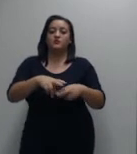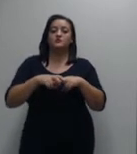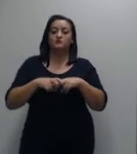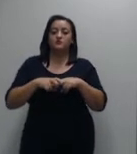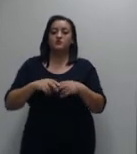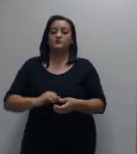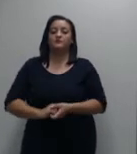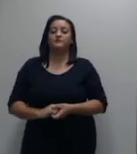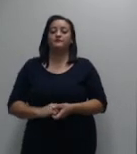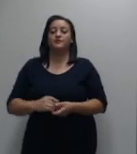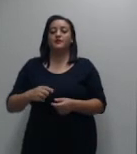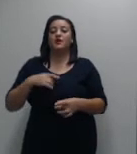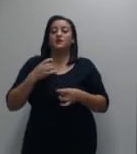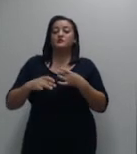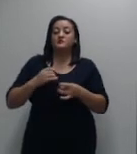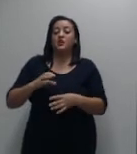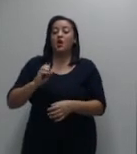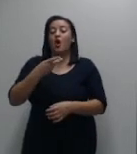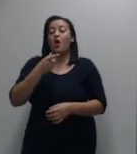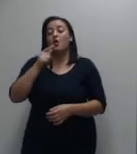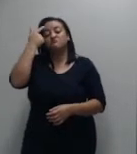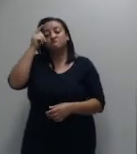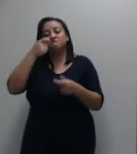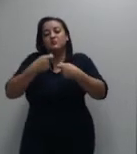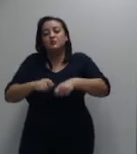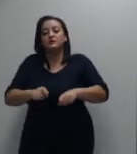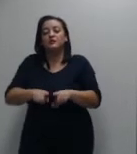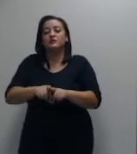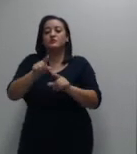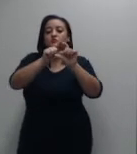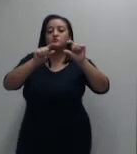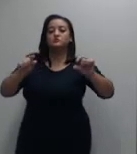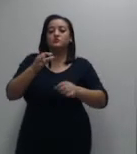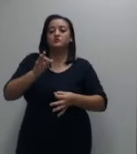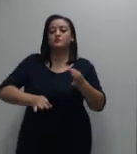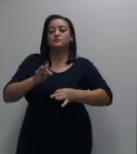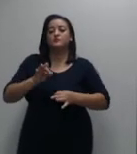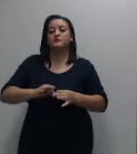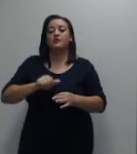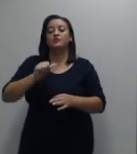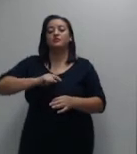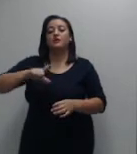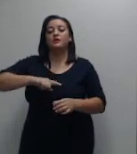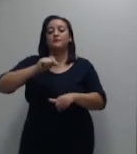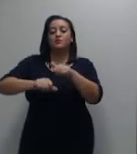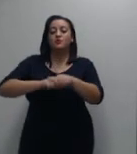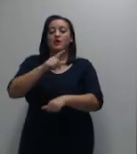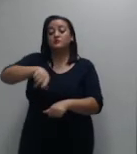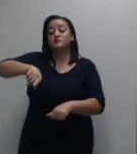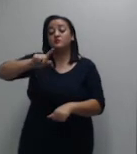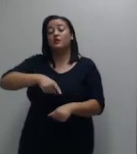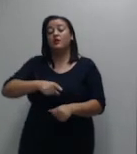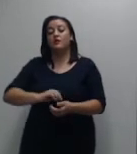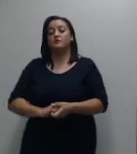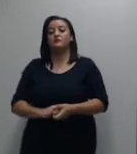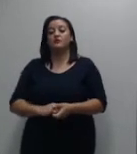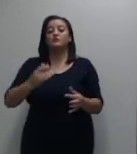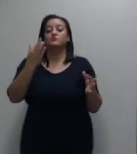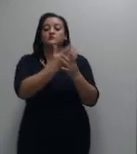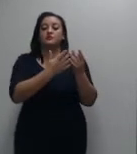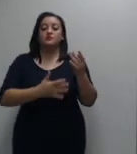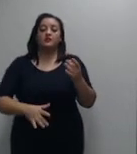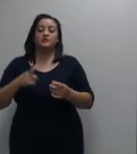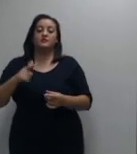receio ou a simples possibilidade de o título judicial ser reformado anulado em Barra da salvação não